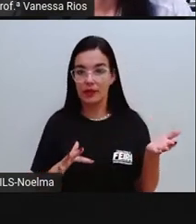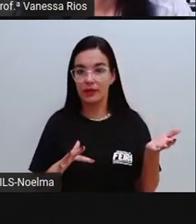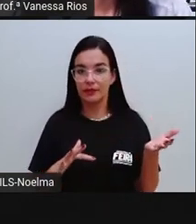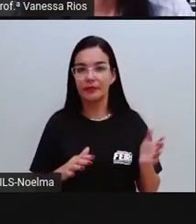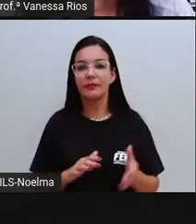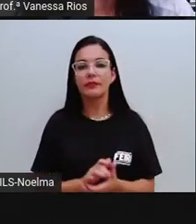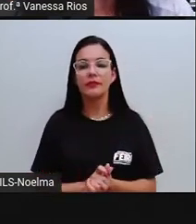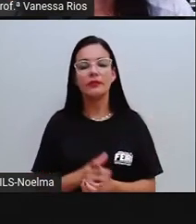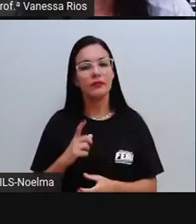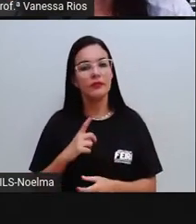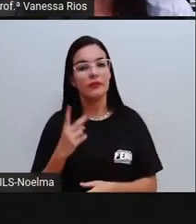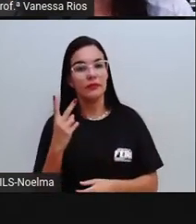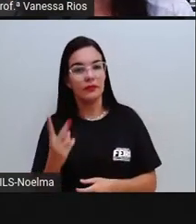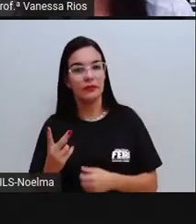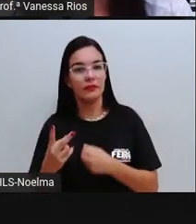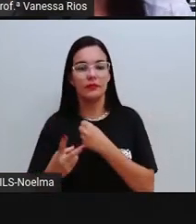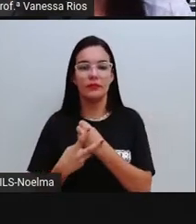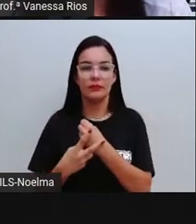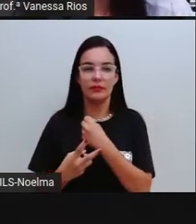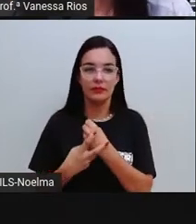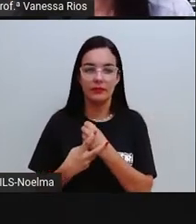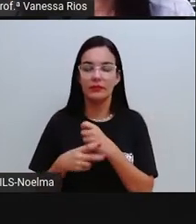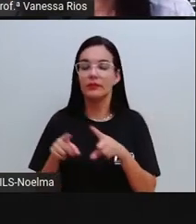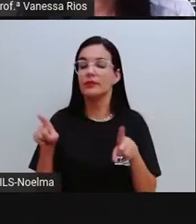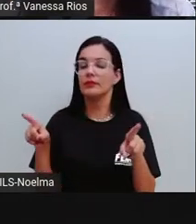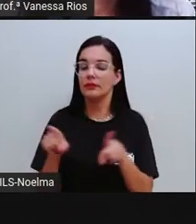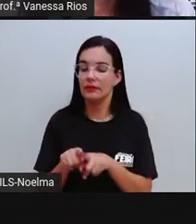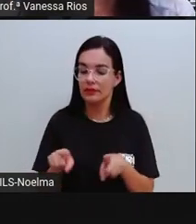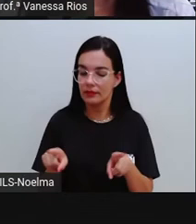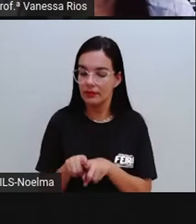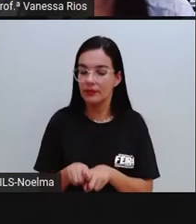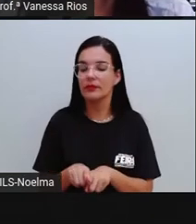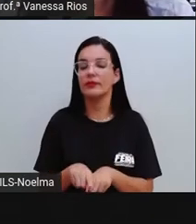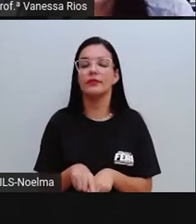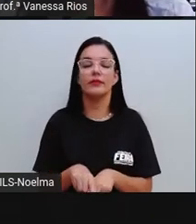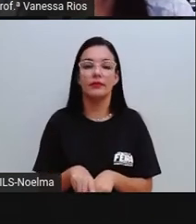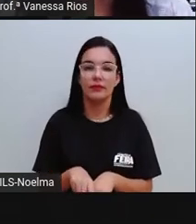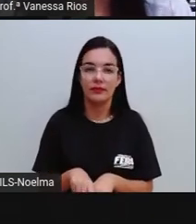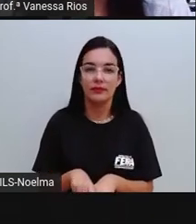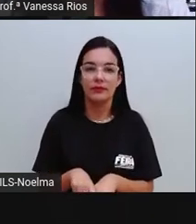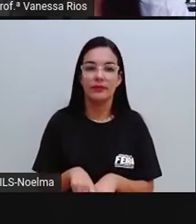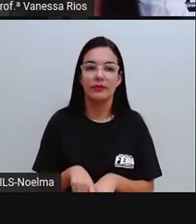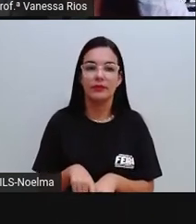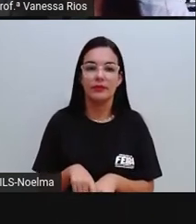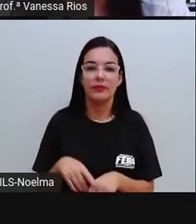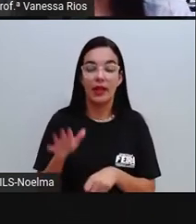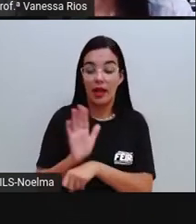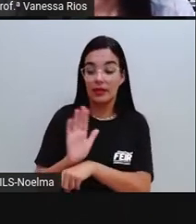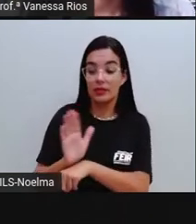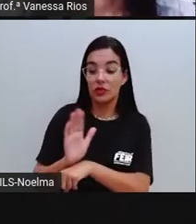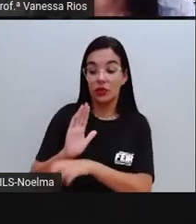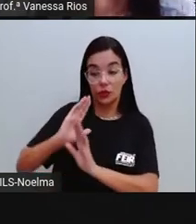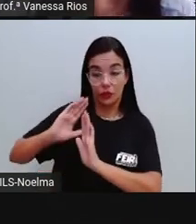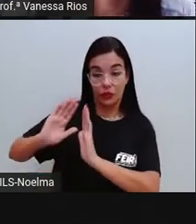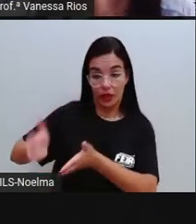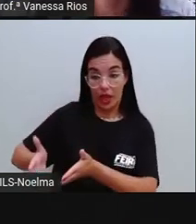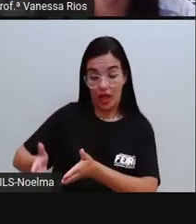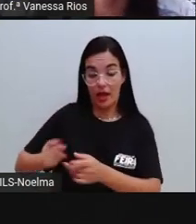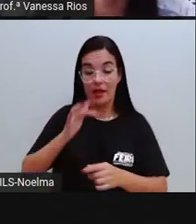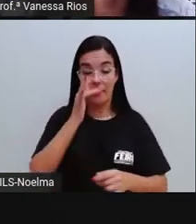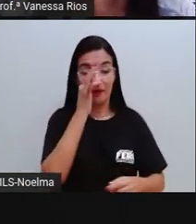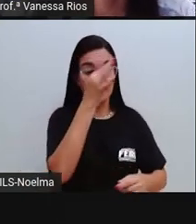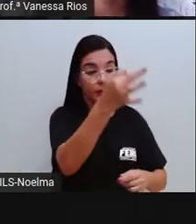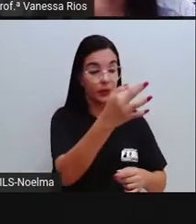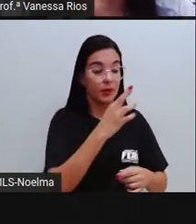PRO novamente destacou aí as palavras que são classificadas como verbo. Assistiu e